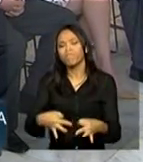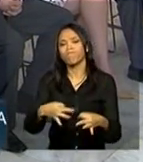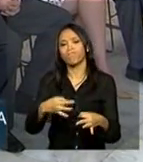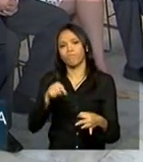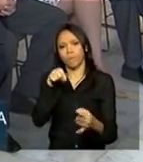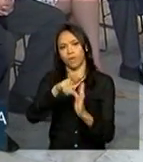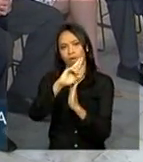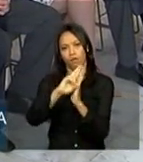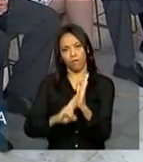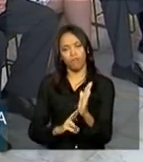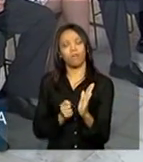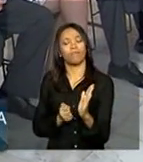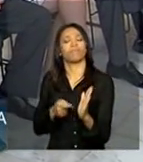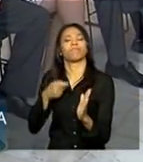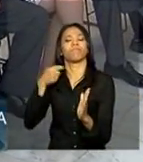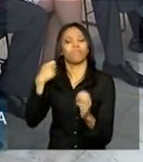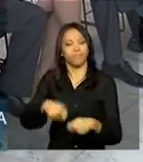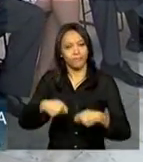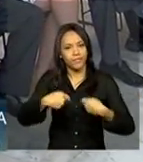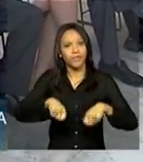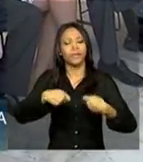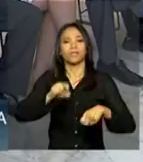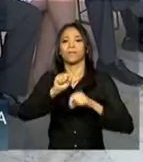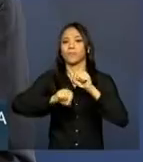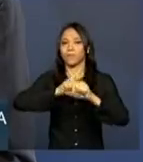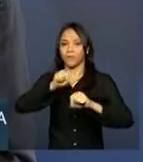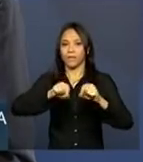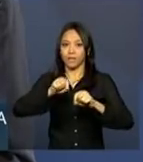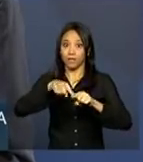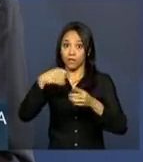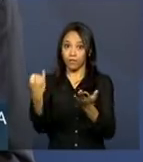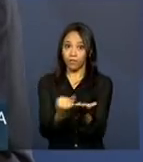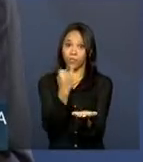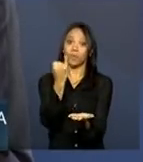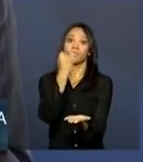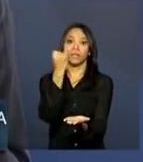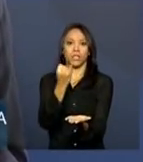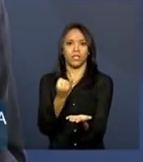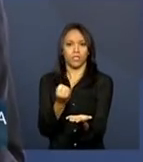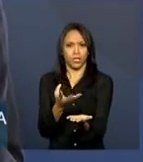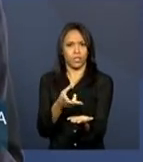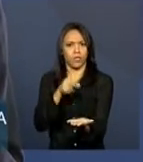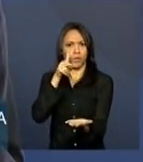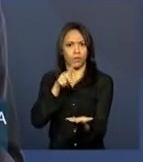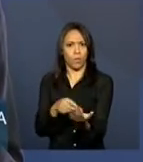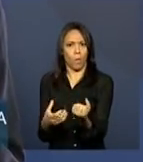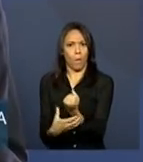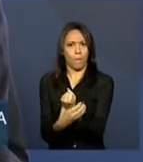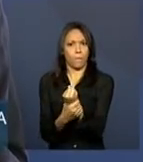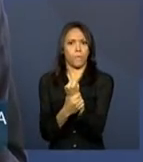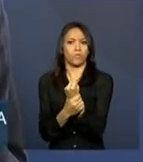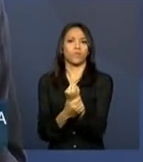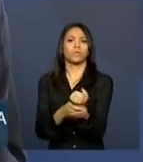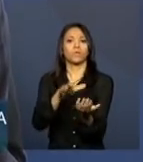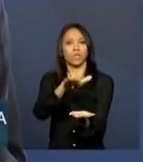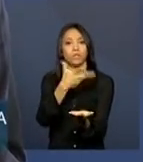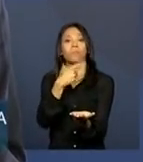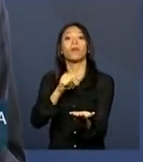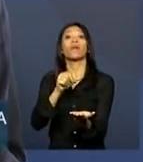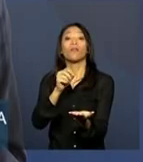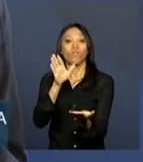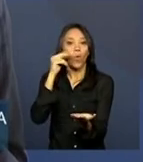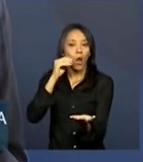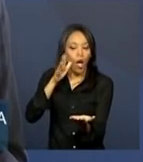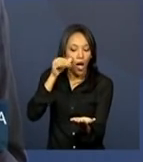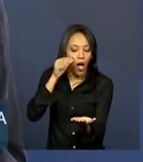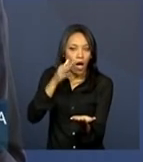relatório pudesse ser um documento relevante e consistente para o estado e a sociedade brasileiros